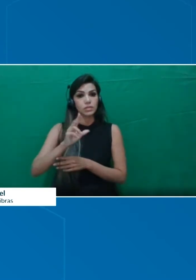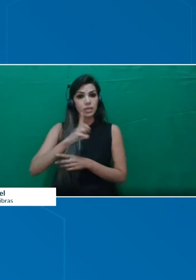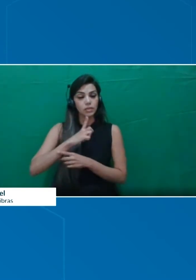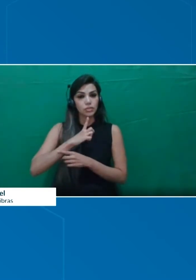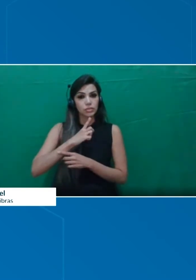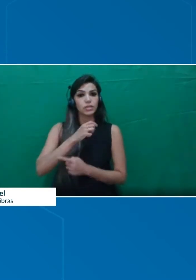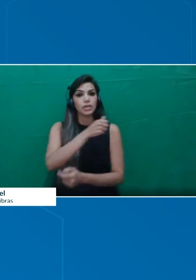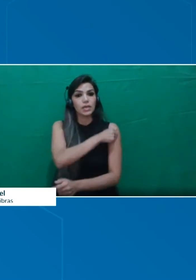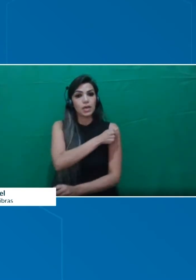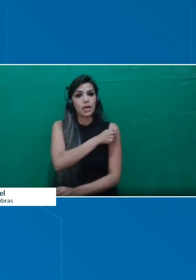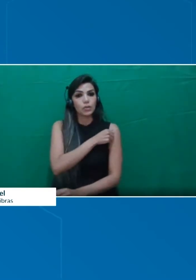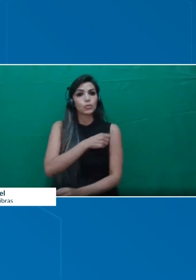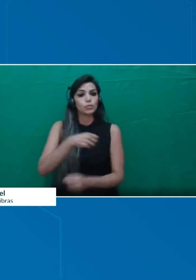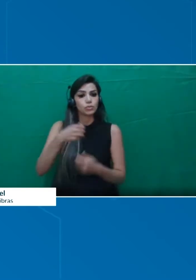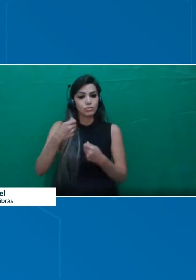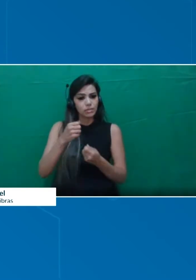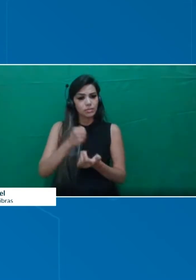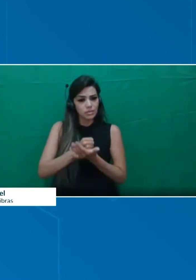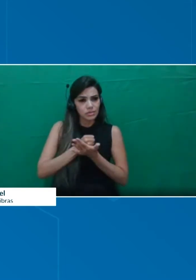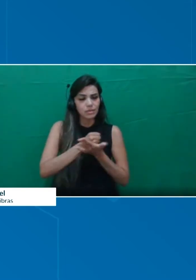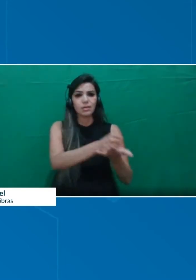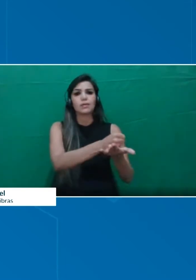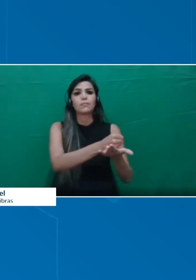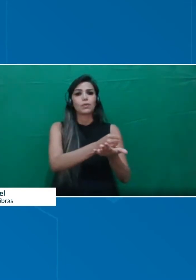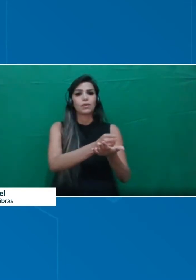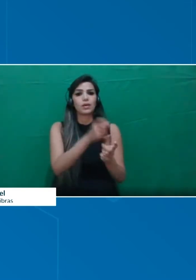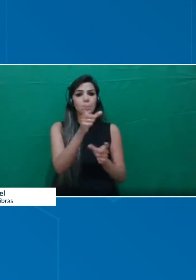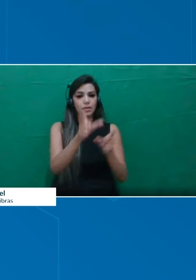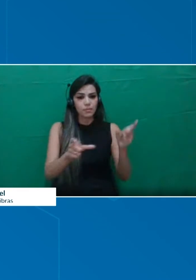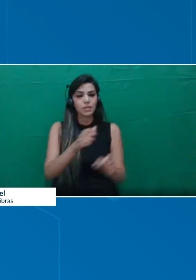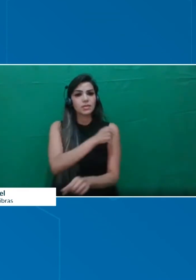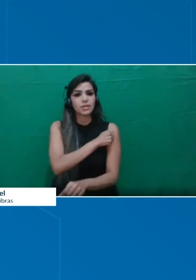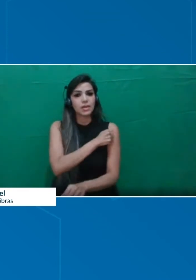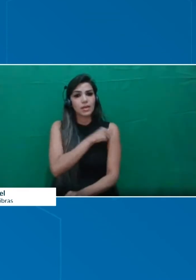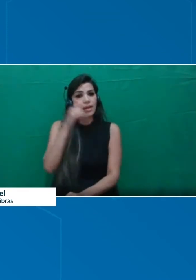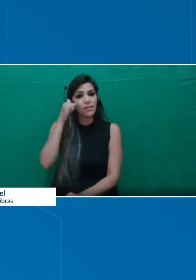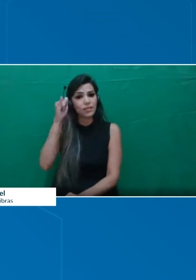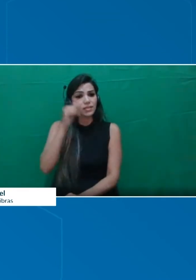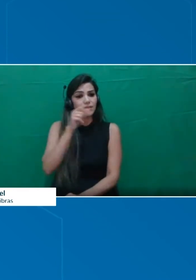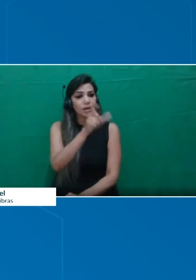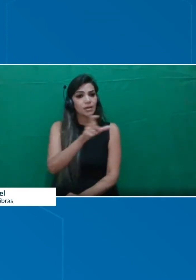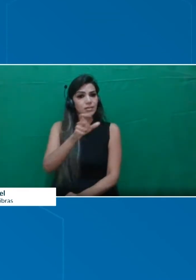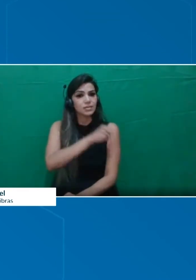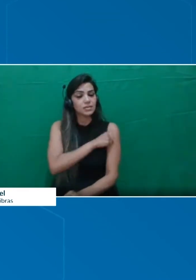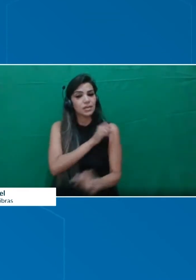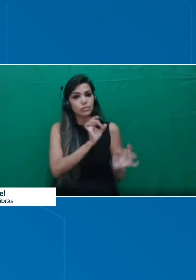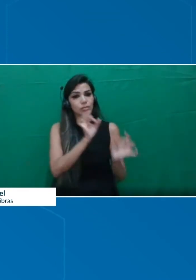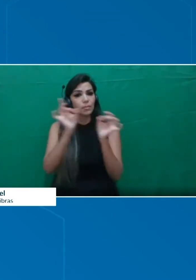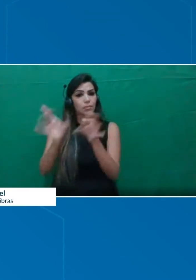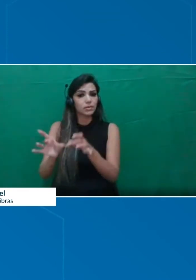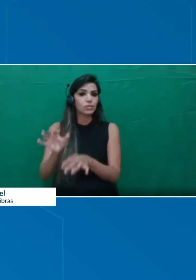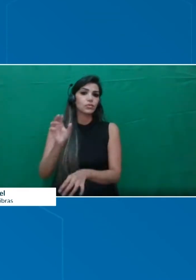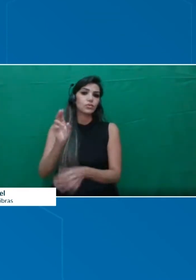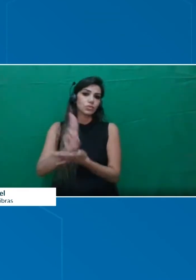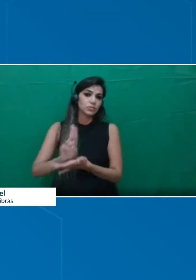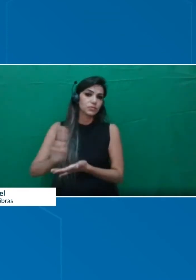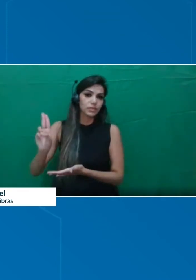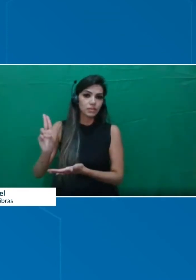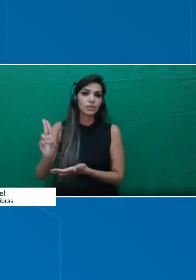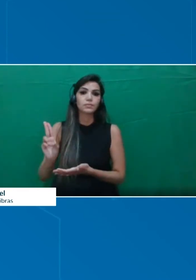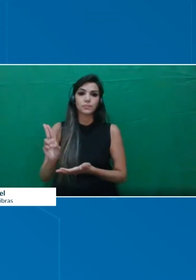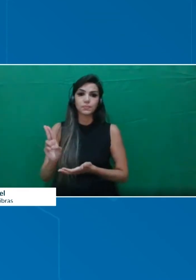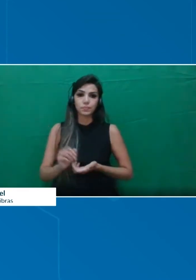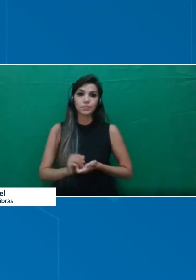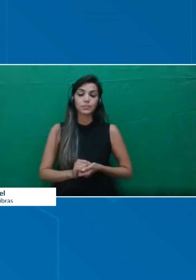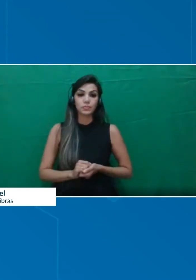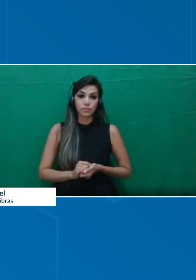forma, apoiar esses estudantes para que ele não deixe a universidade, né? Mas, por outro lado, nós estamos trazendo